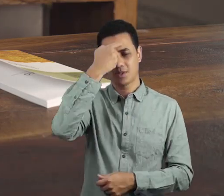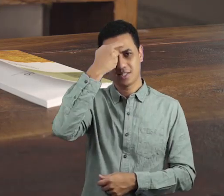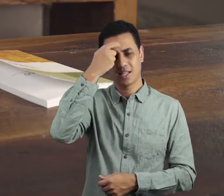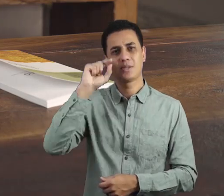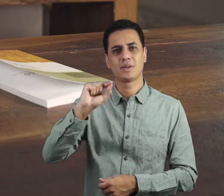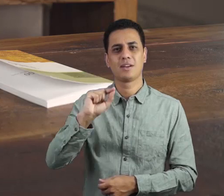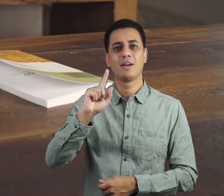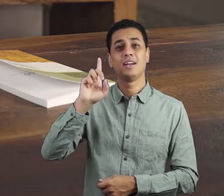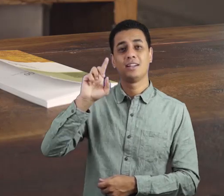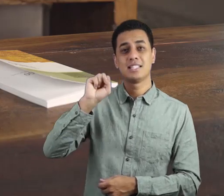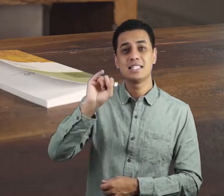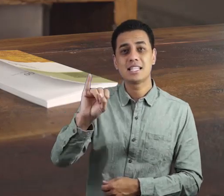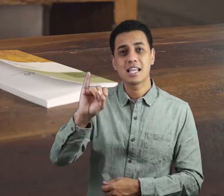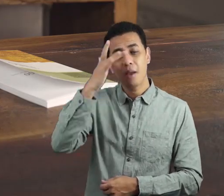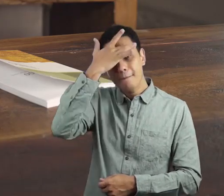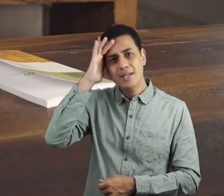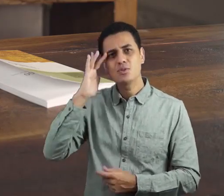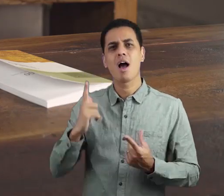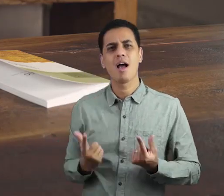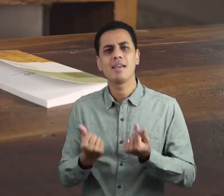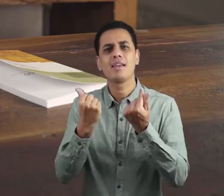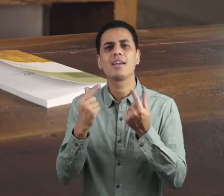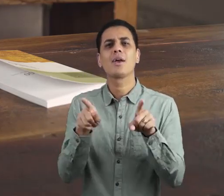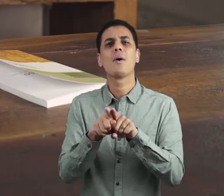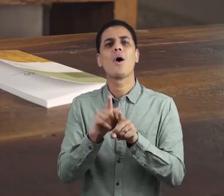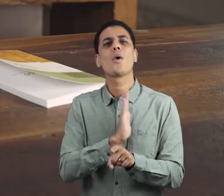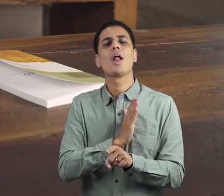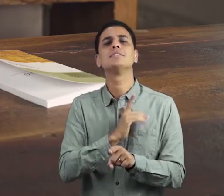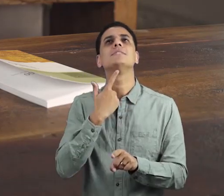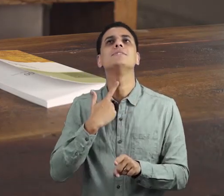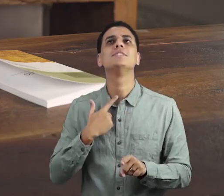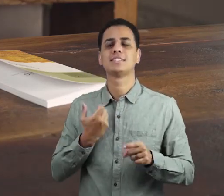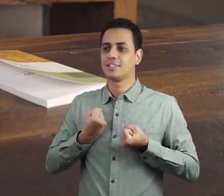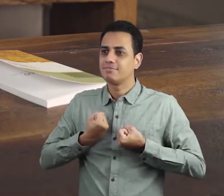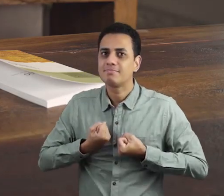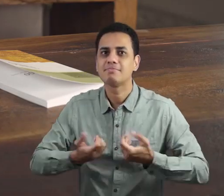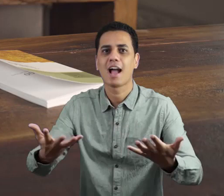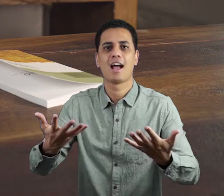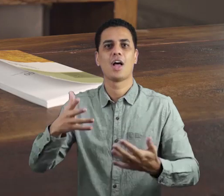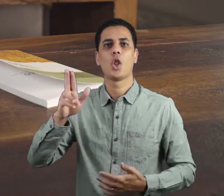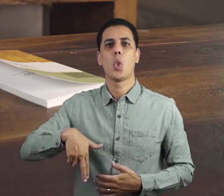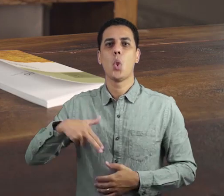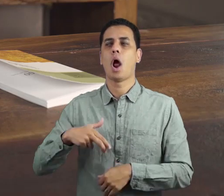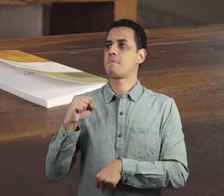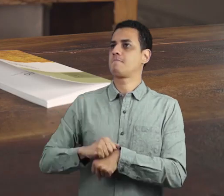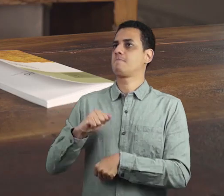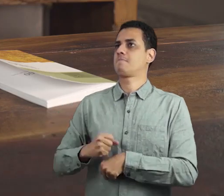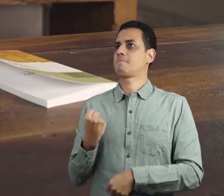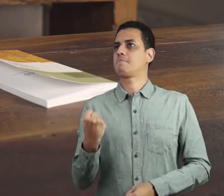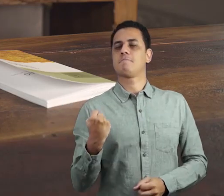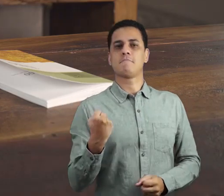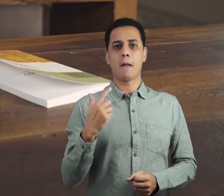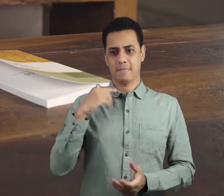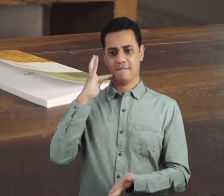Deus, que amam a Deus e que fazem do dinheiro o seu servo, o seu escravo. Porque esse é o grande problema. Não é? Porque a